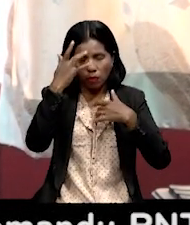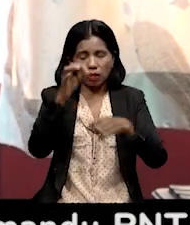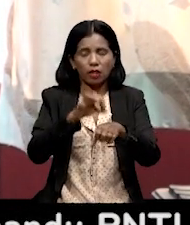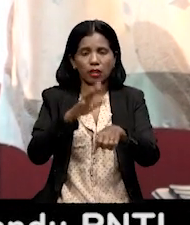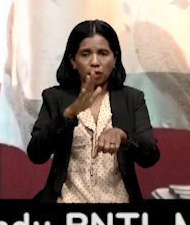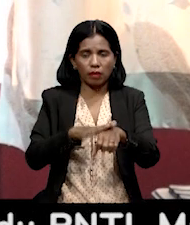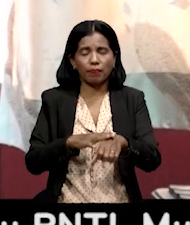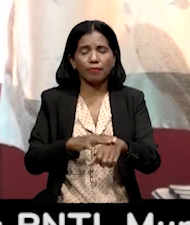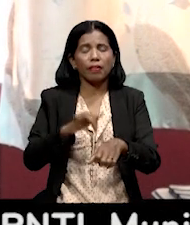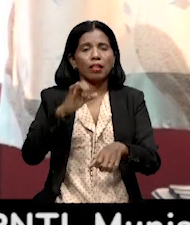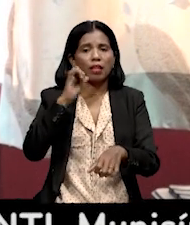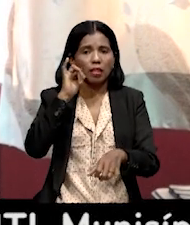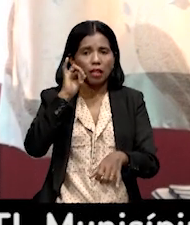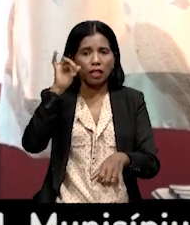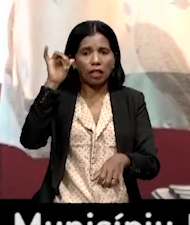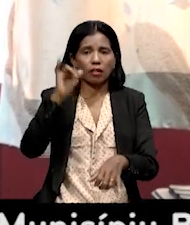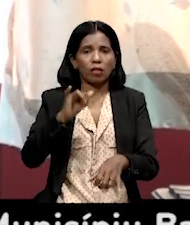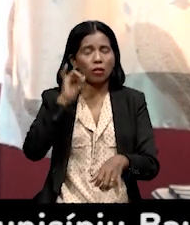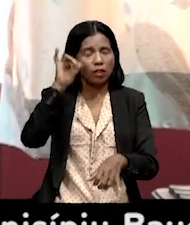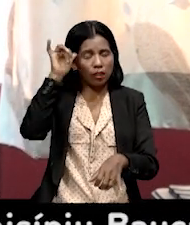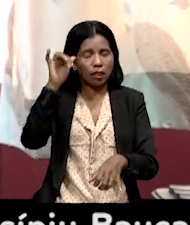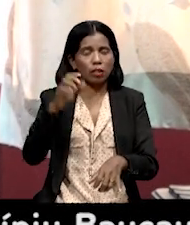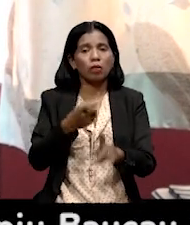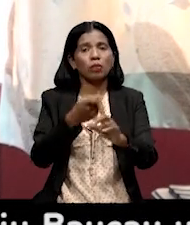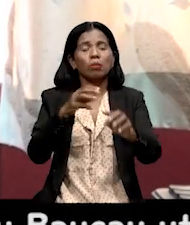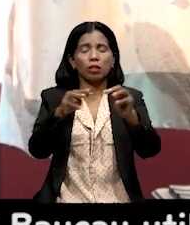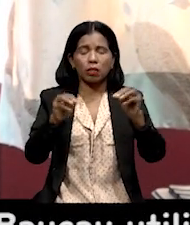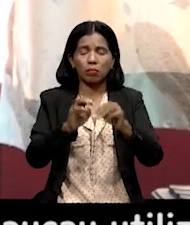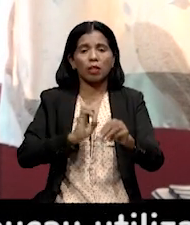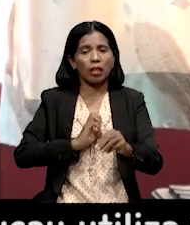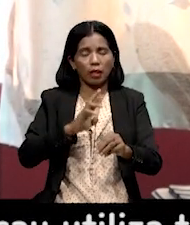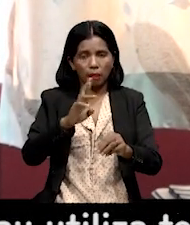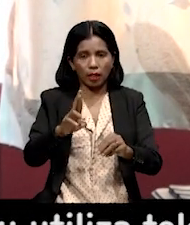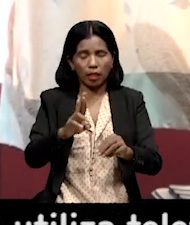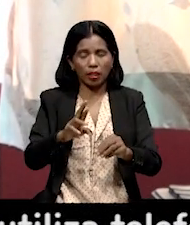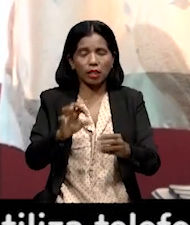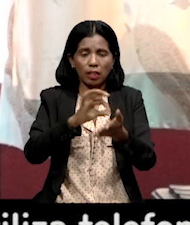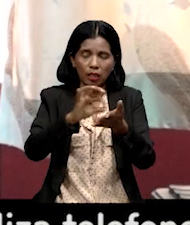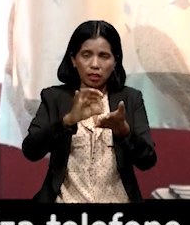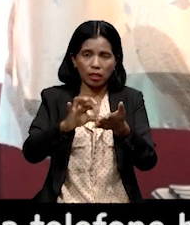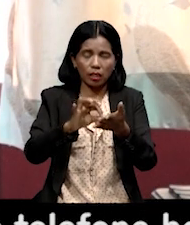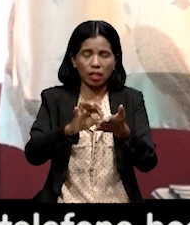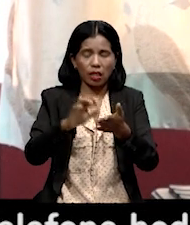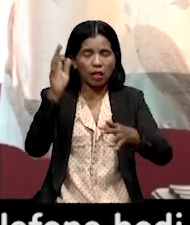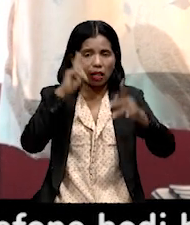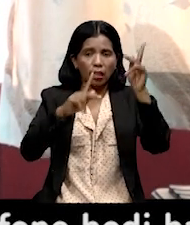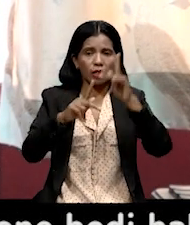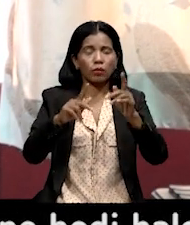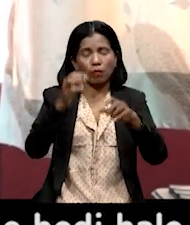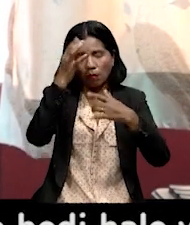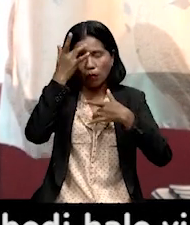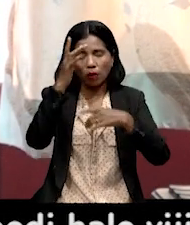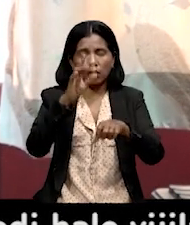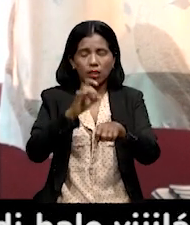em Horseik maka mesimo relator sira registra caso Walu Matenai